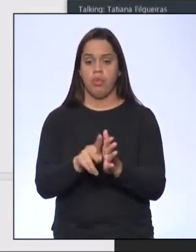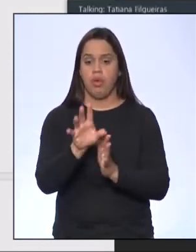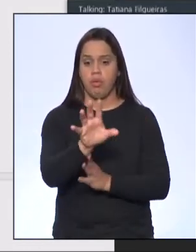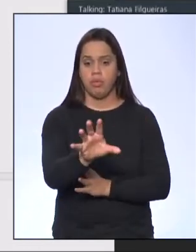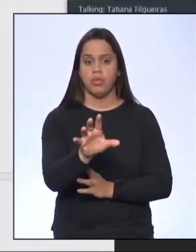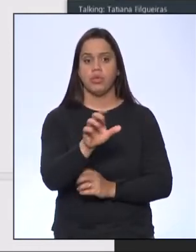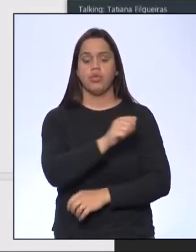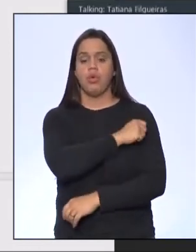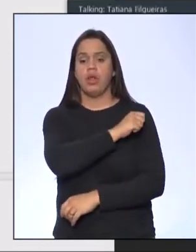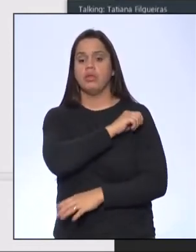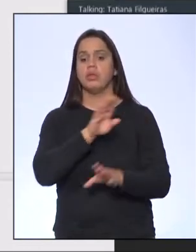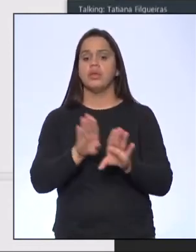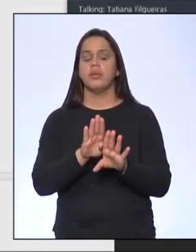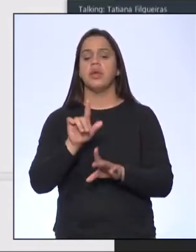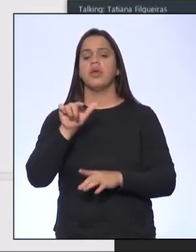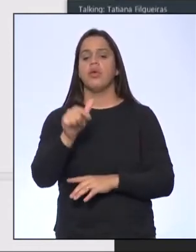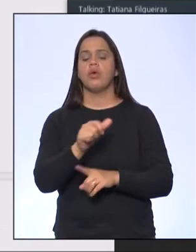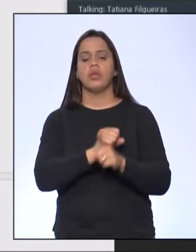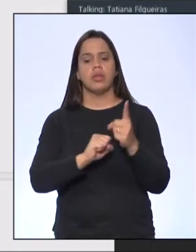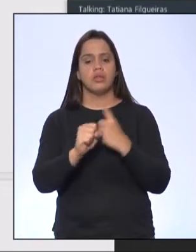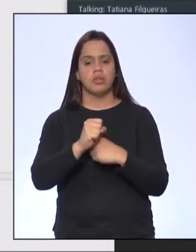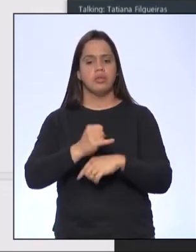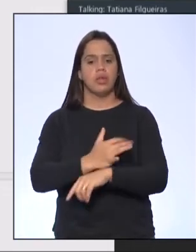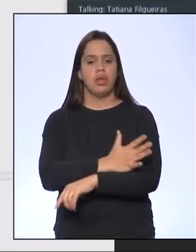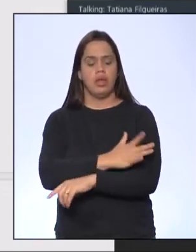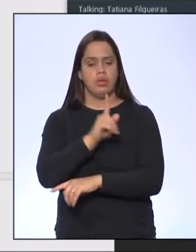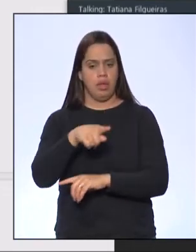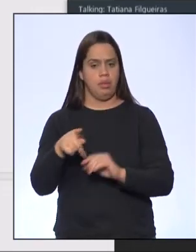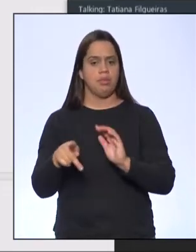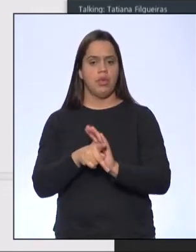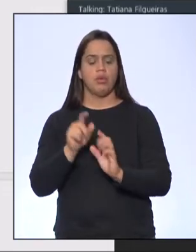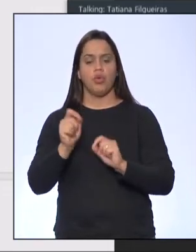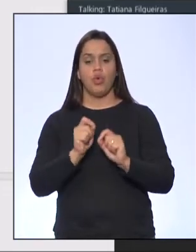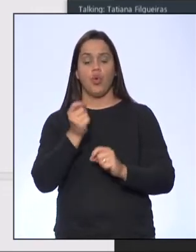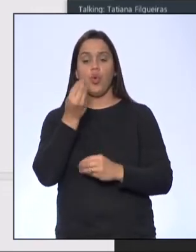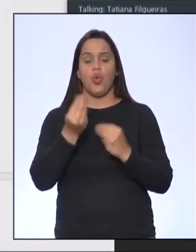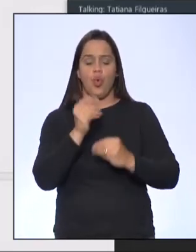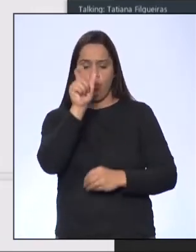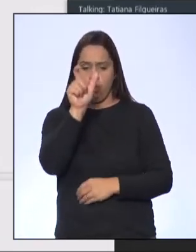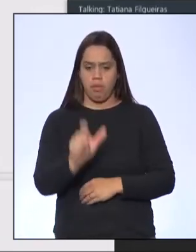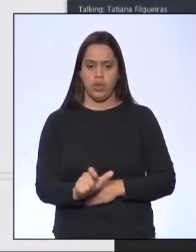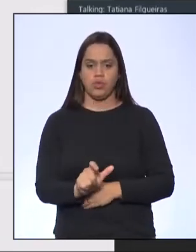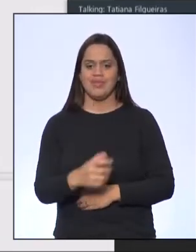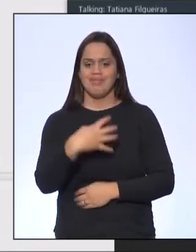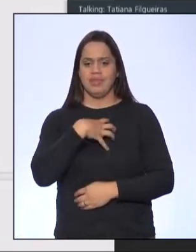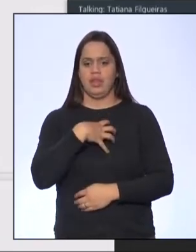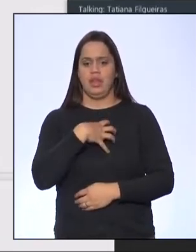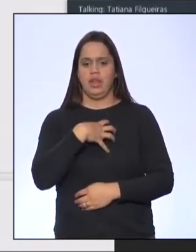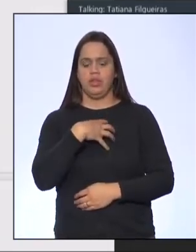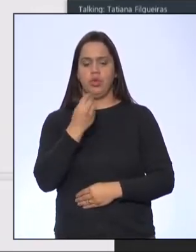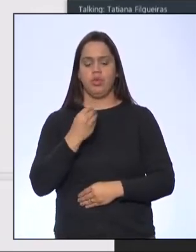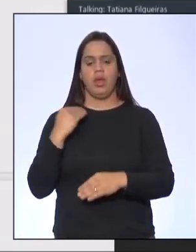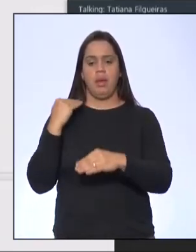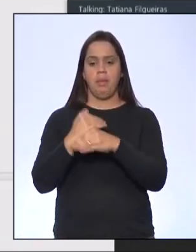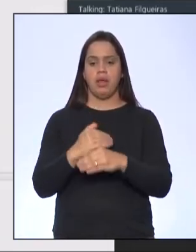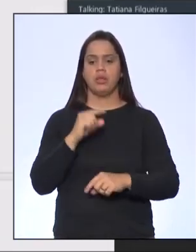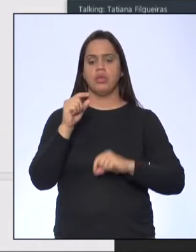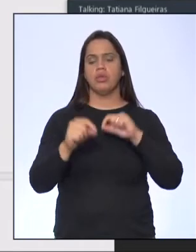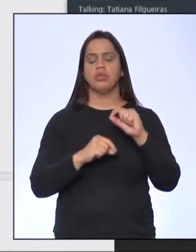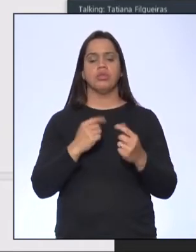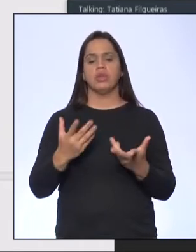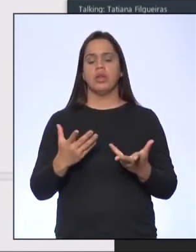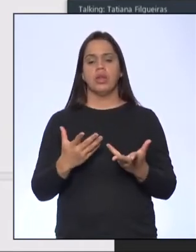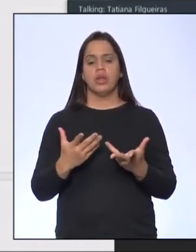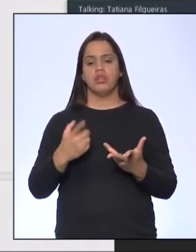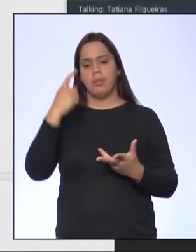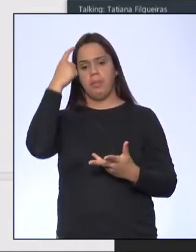e os aspectos que de fato são socioemocionais, que tem a ver com como a pessoa se sente, né? São padrões